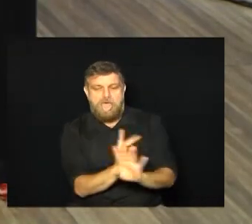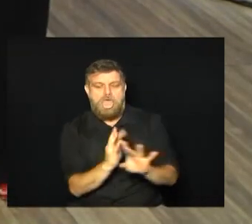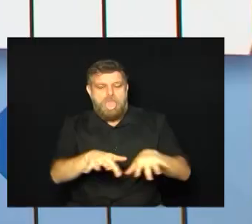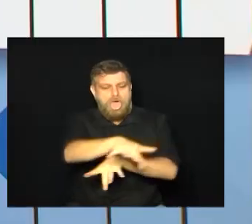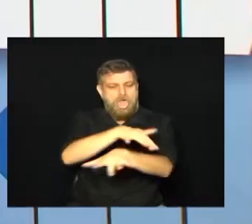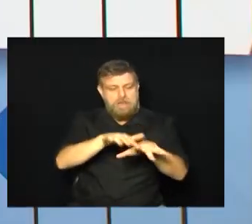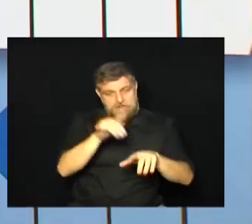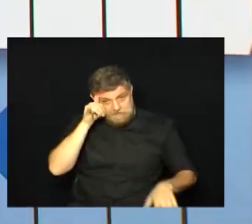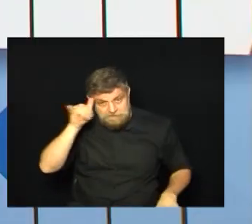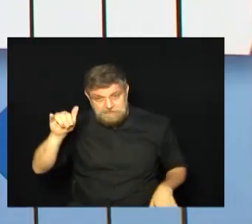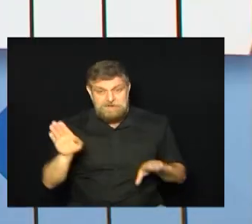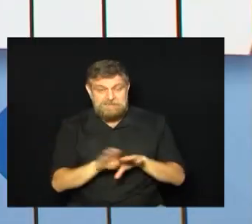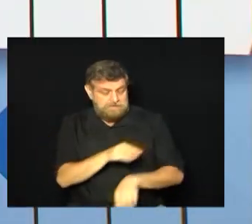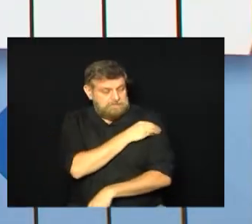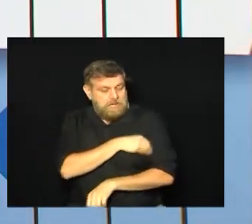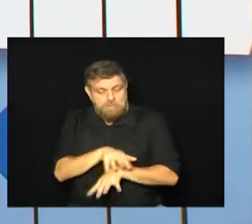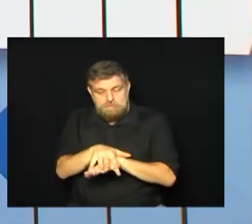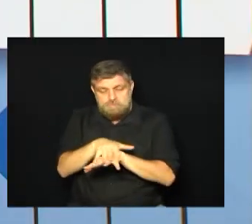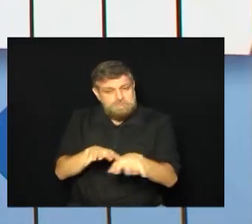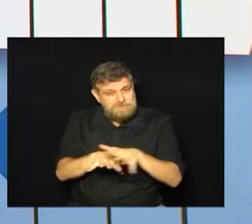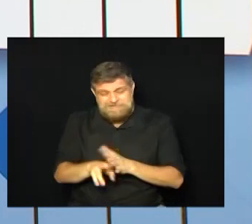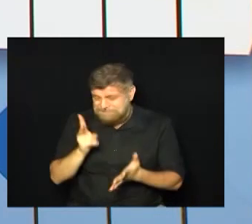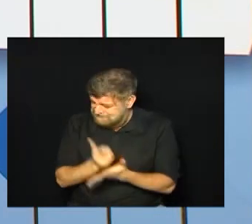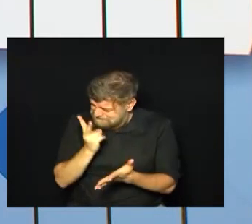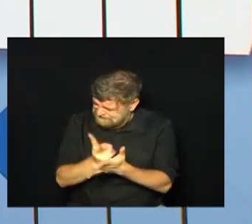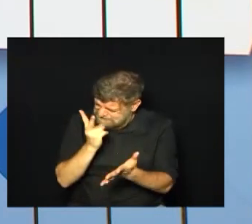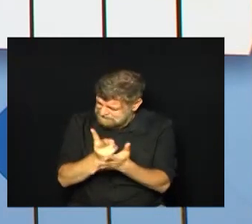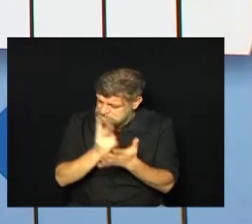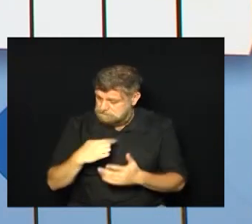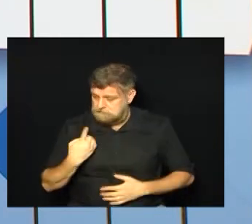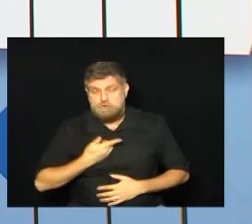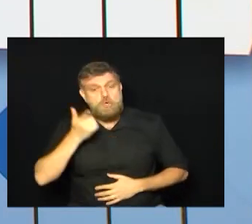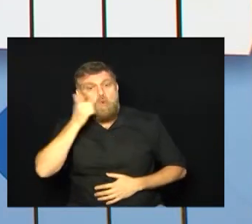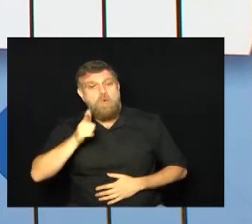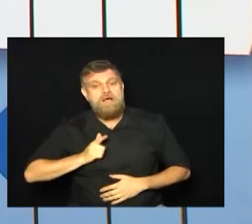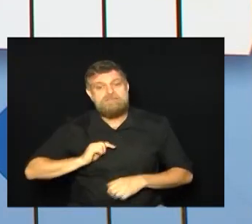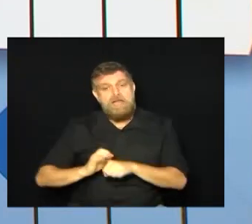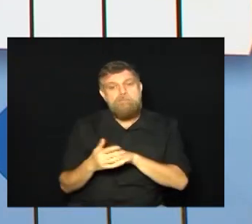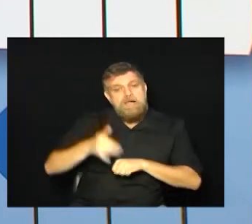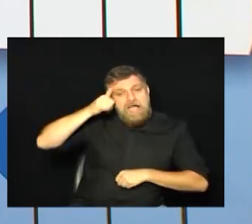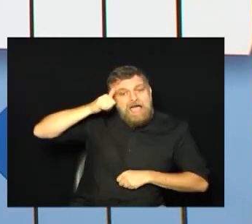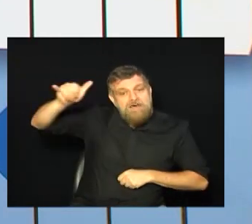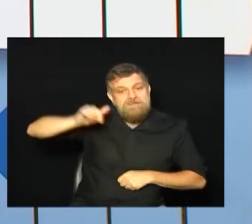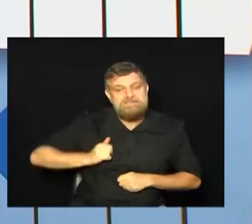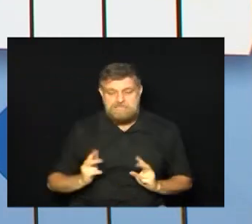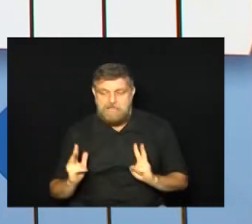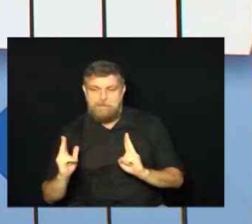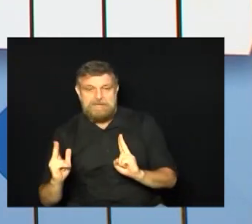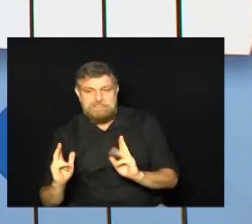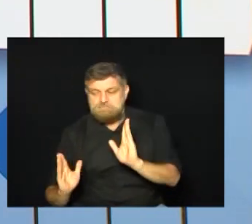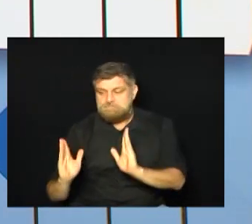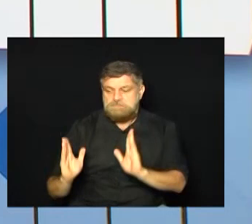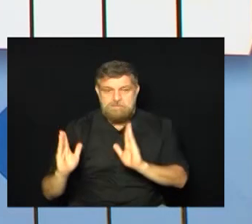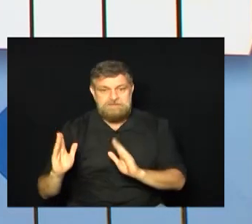aglomeração, usar álcool gel todo o tempo. E aí a gente vai conseguir vencer mais essa nova etapa aí, essa